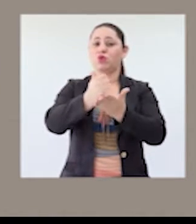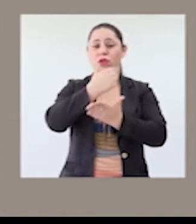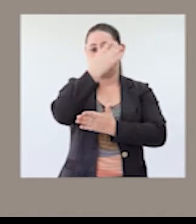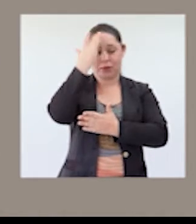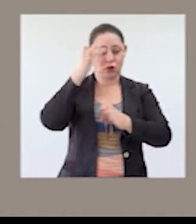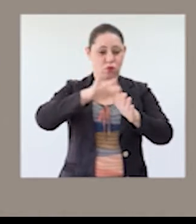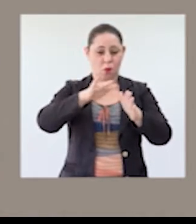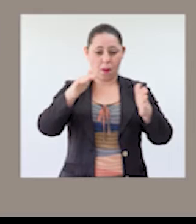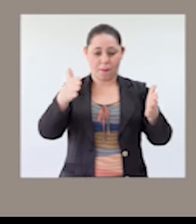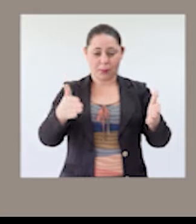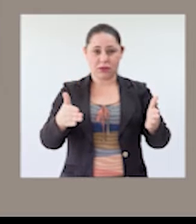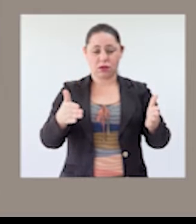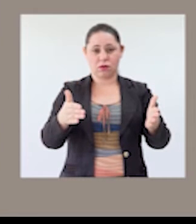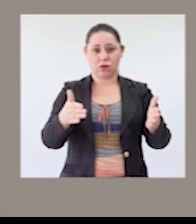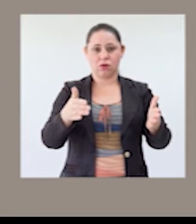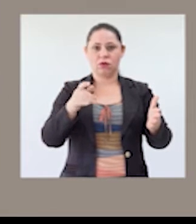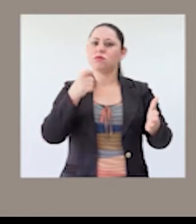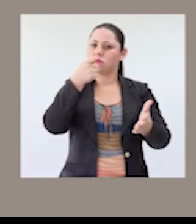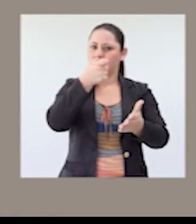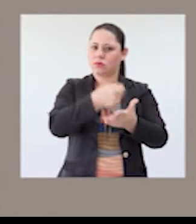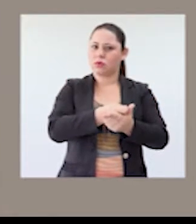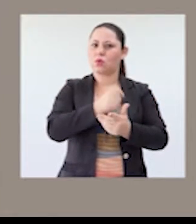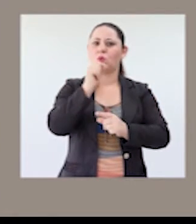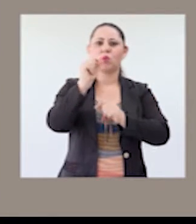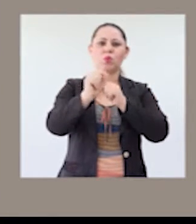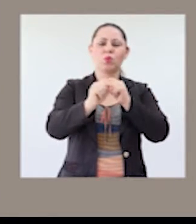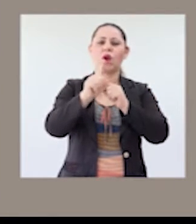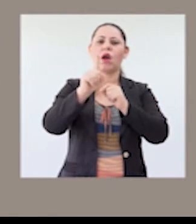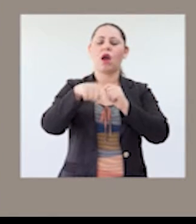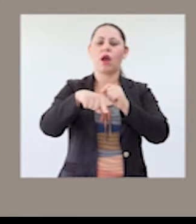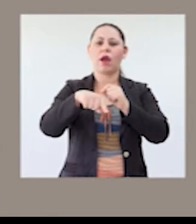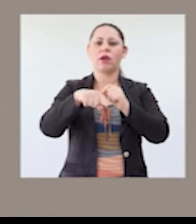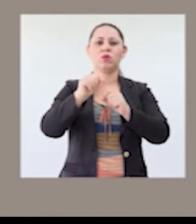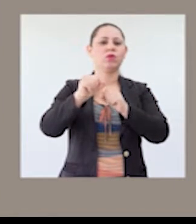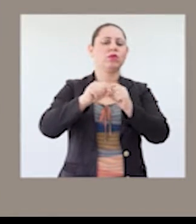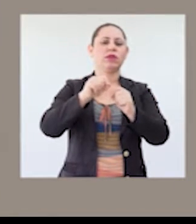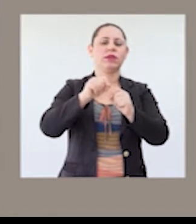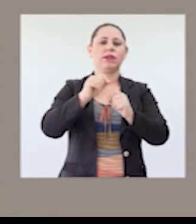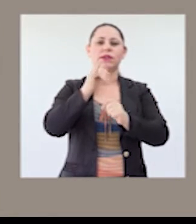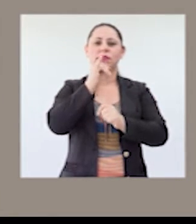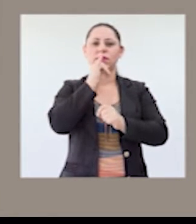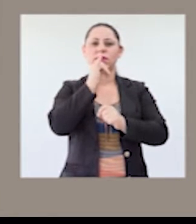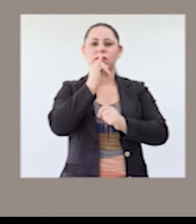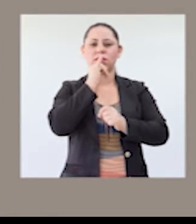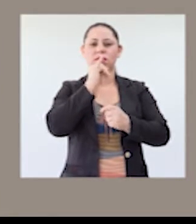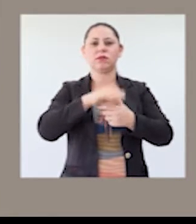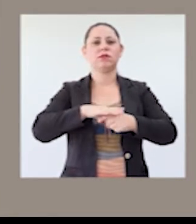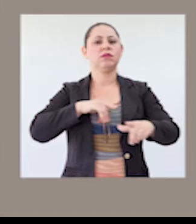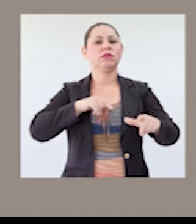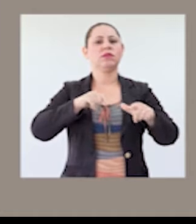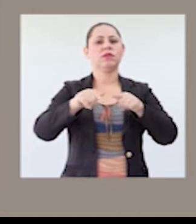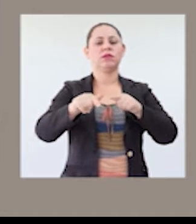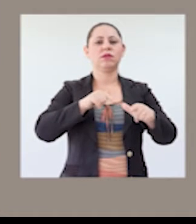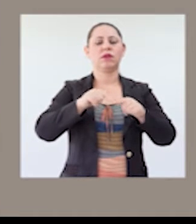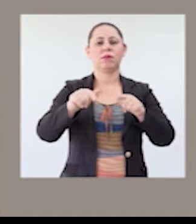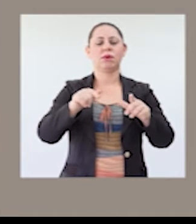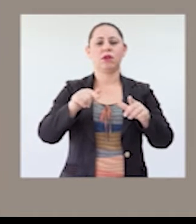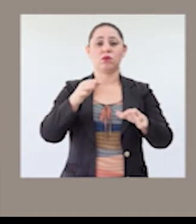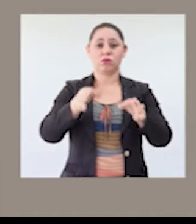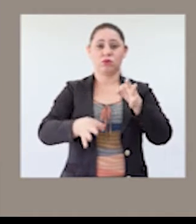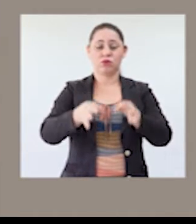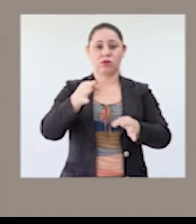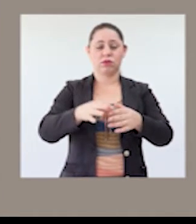com os mesários, os quais obrigatoriamente deverão ser isentos, né, porque eles estão trabalhando para o